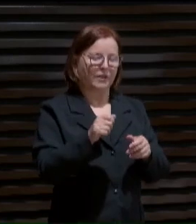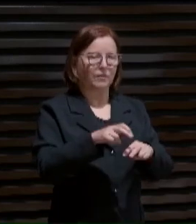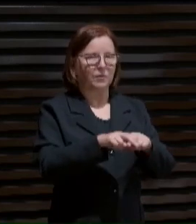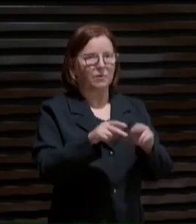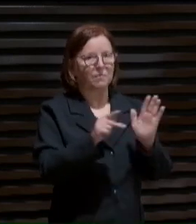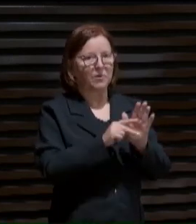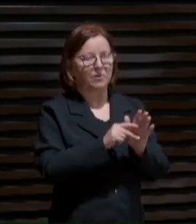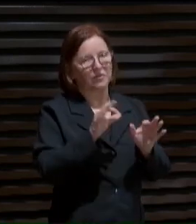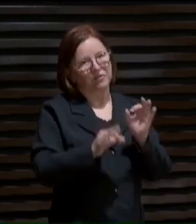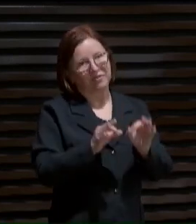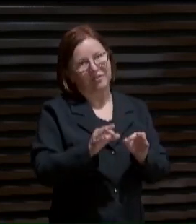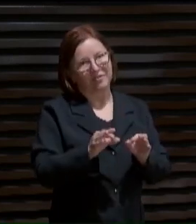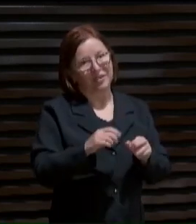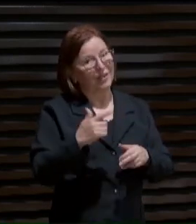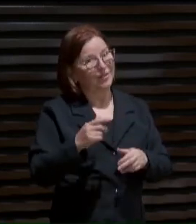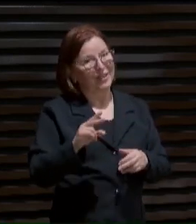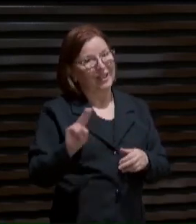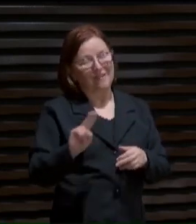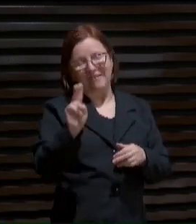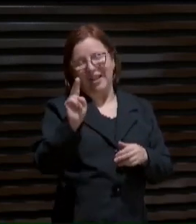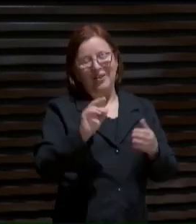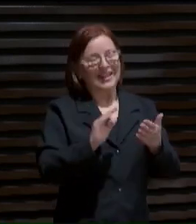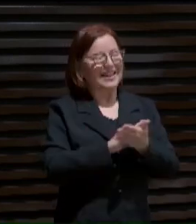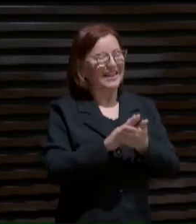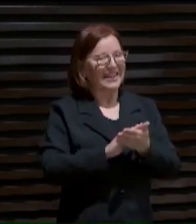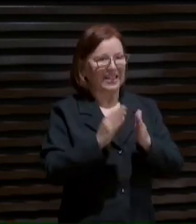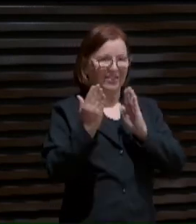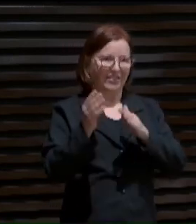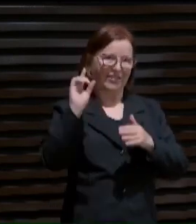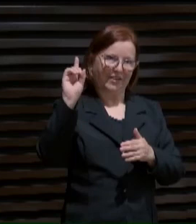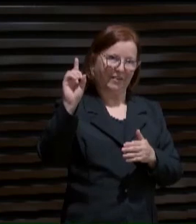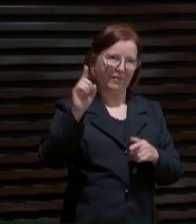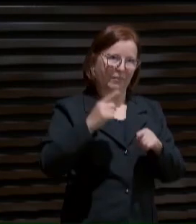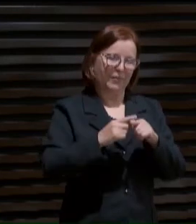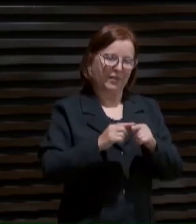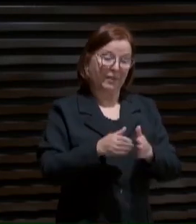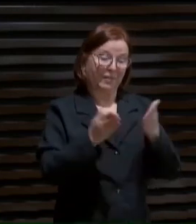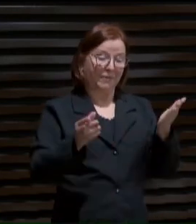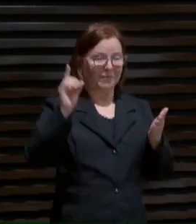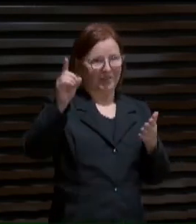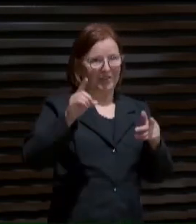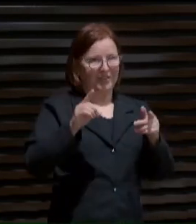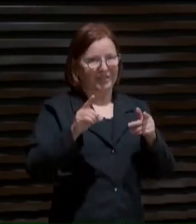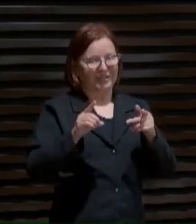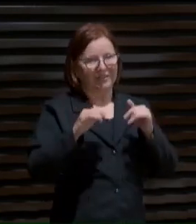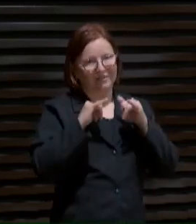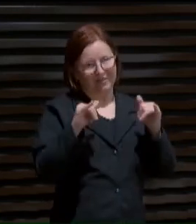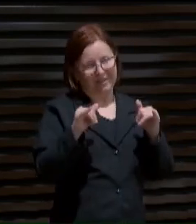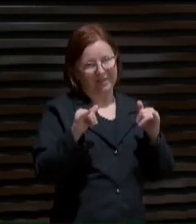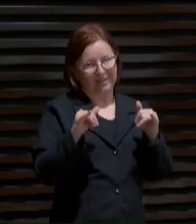que não tem mais valor diante de Deus porque a Bíblia diz que as nossas justiças são como